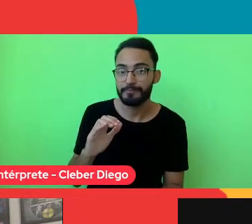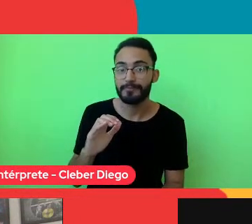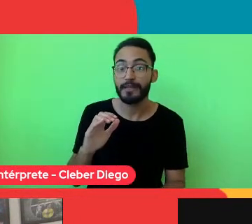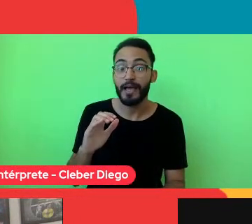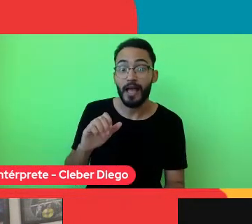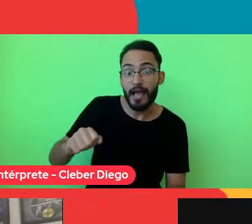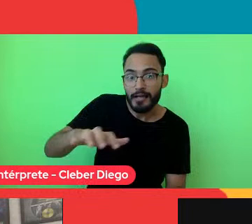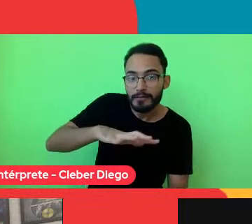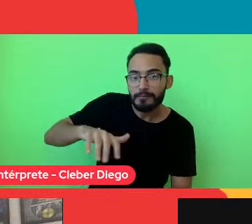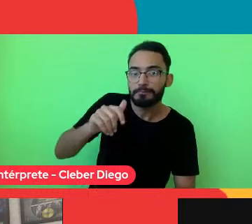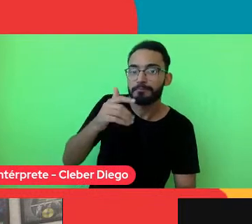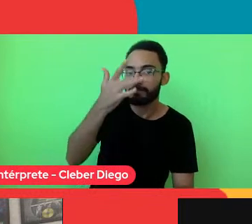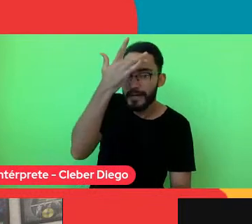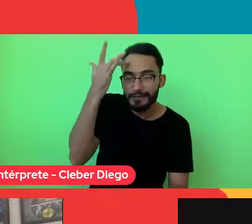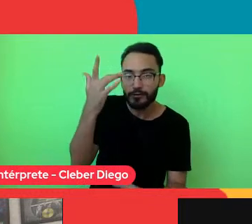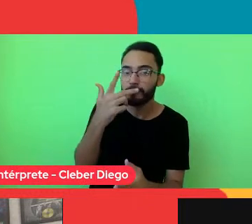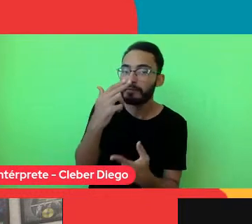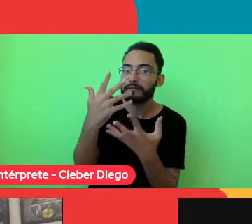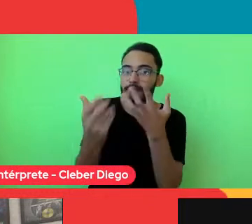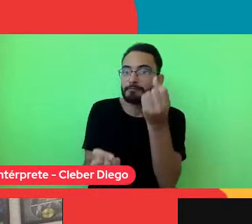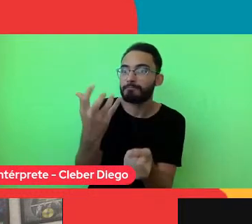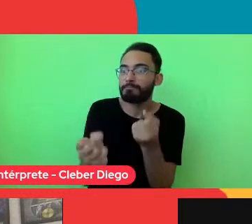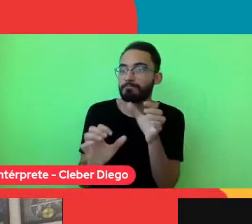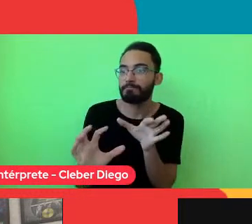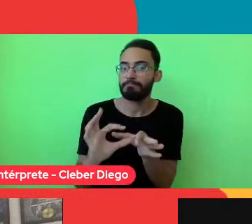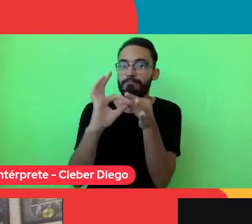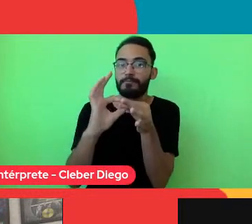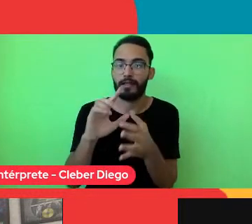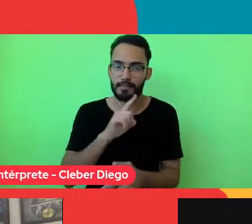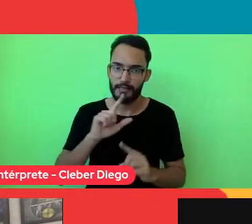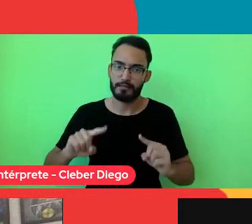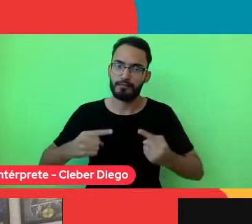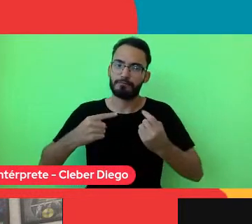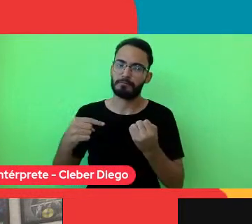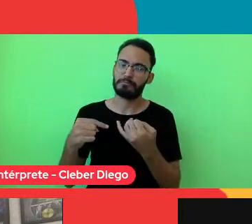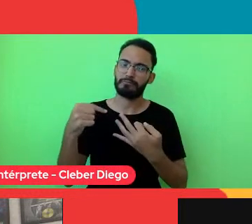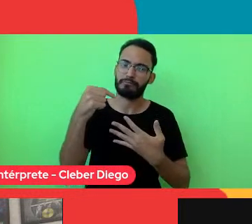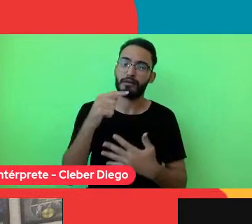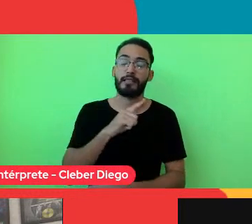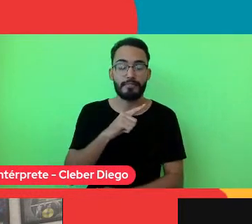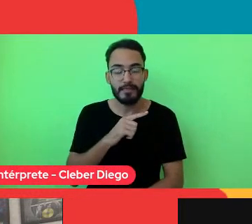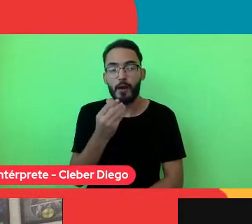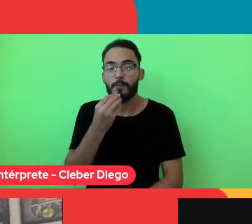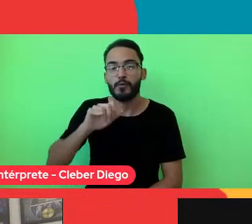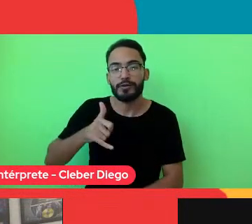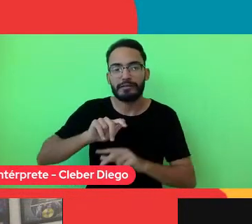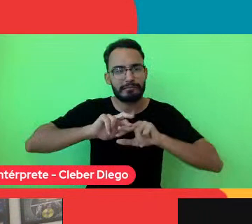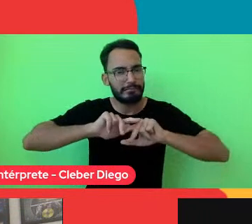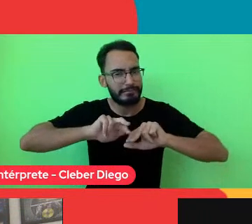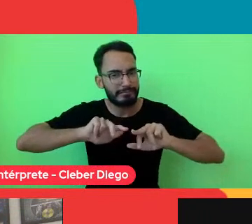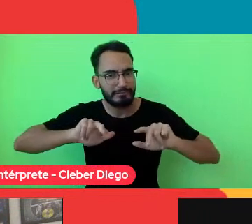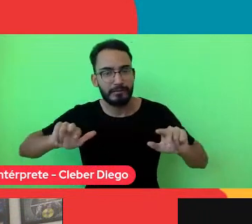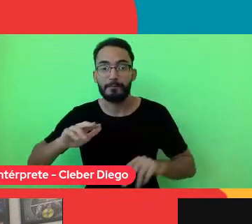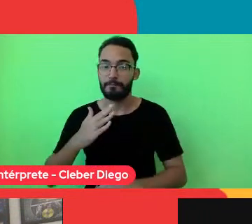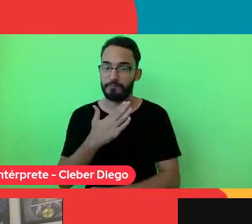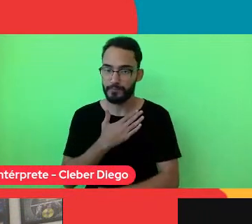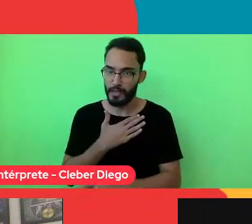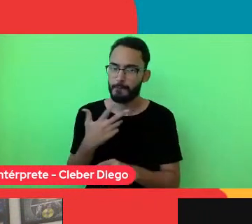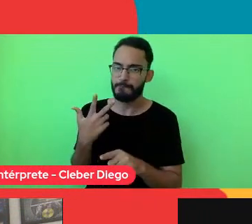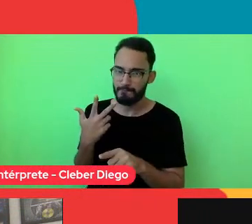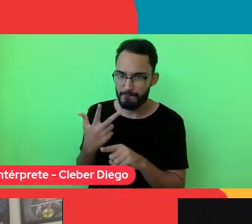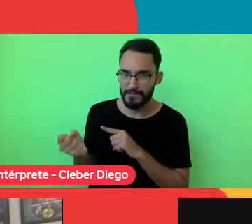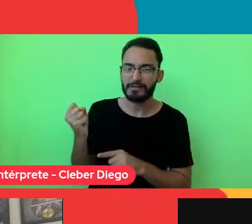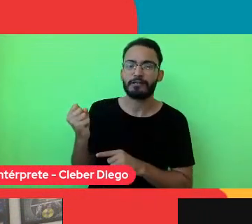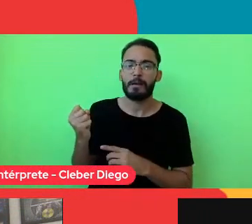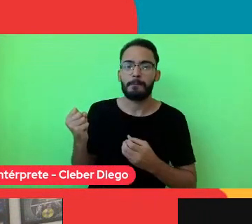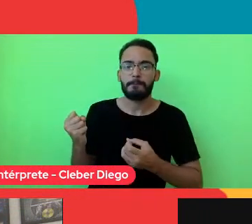pessoas me acolheram muito, né? A gente tem muitos desafios, muita oportunidade. Eu venci alguns medos